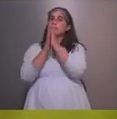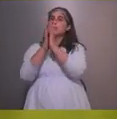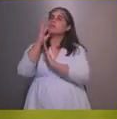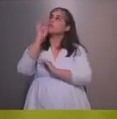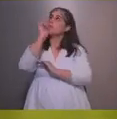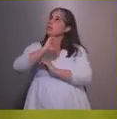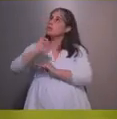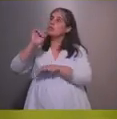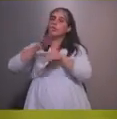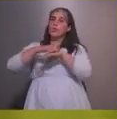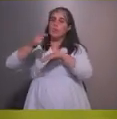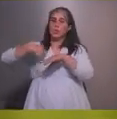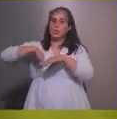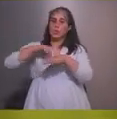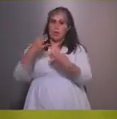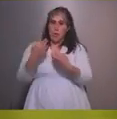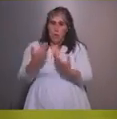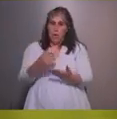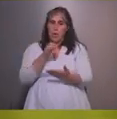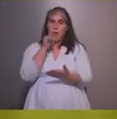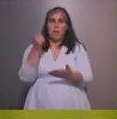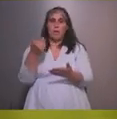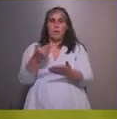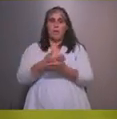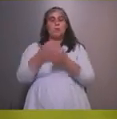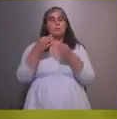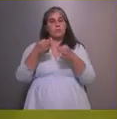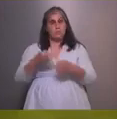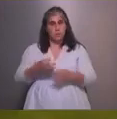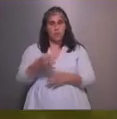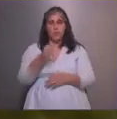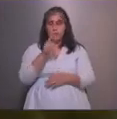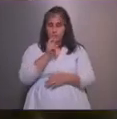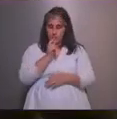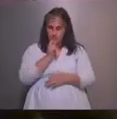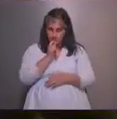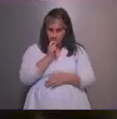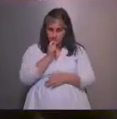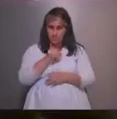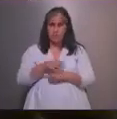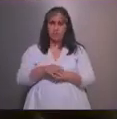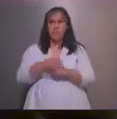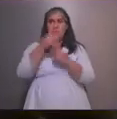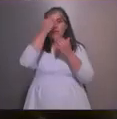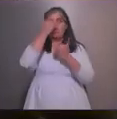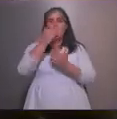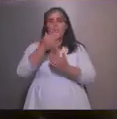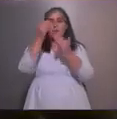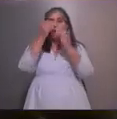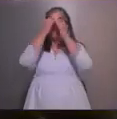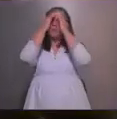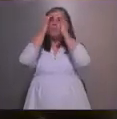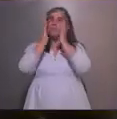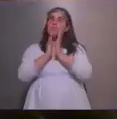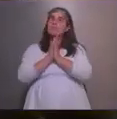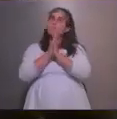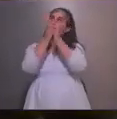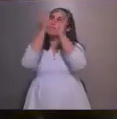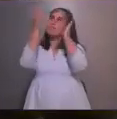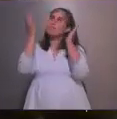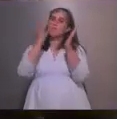pecadores, agora e na hora da nossa morte. Amém. Ave Maria, cheia de graça, o Senhor é